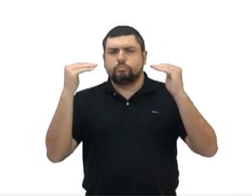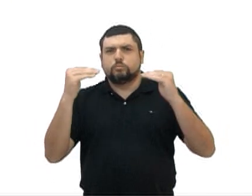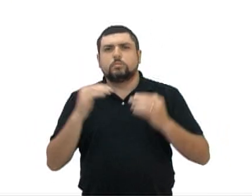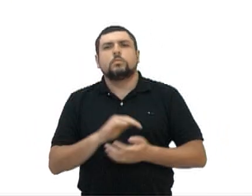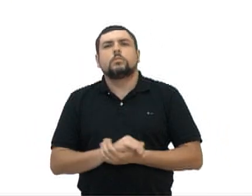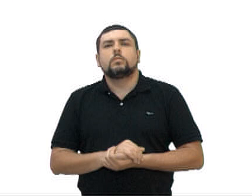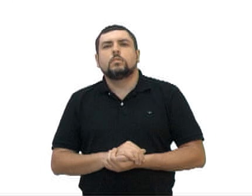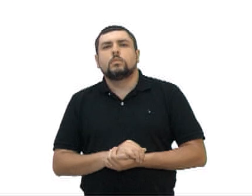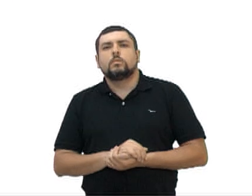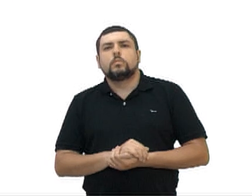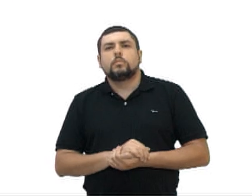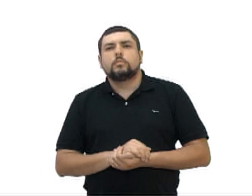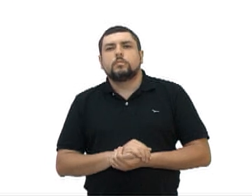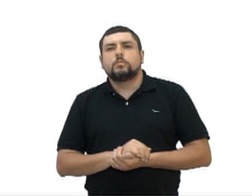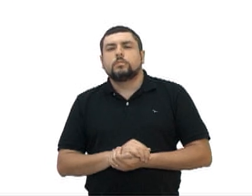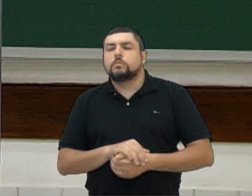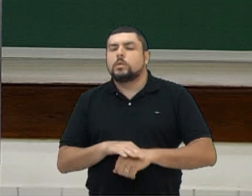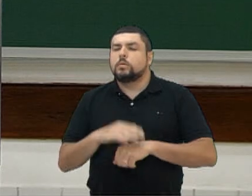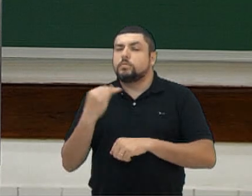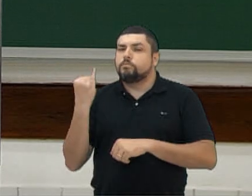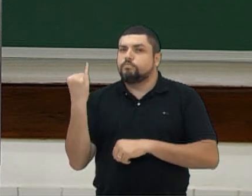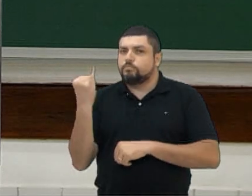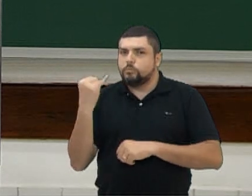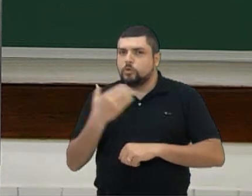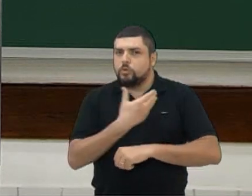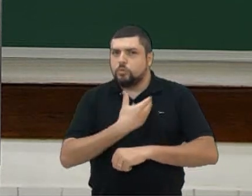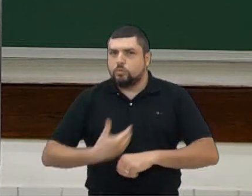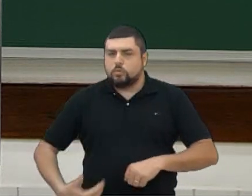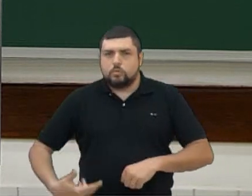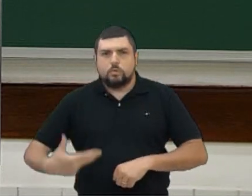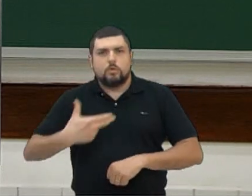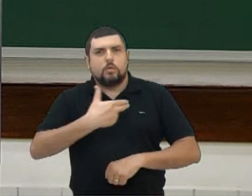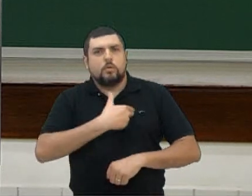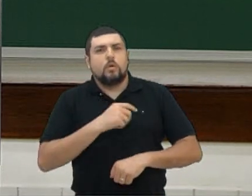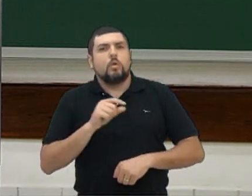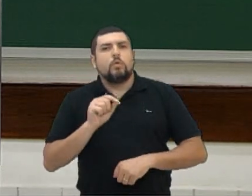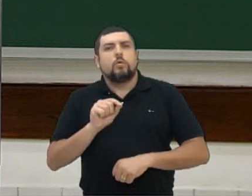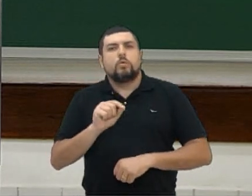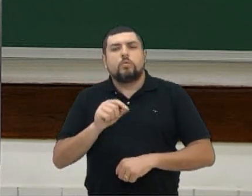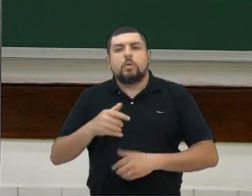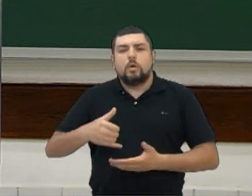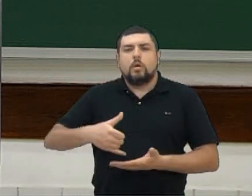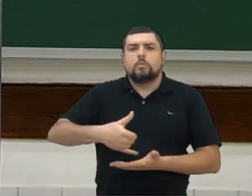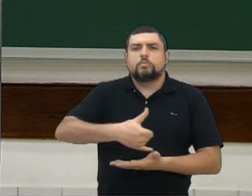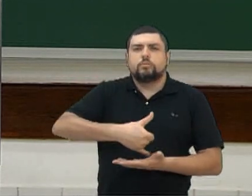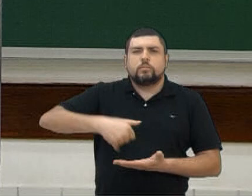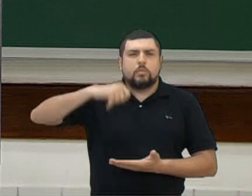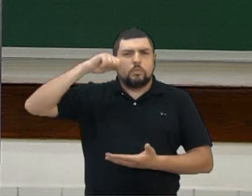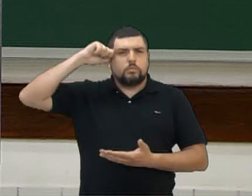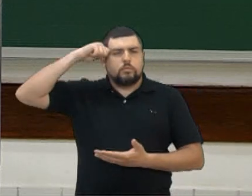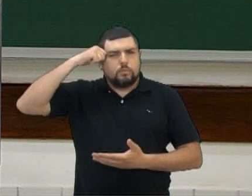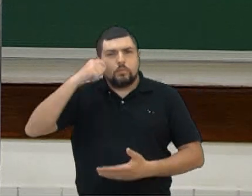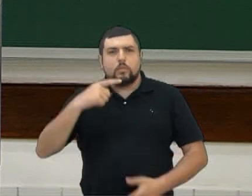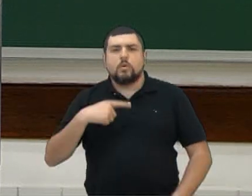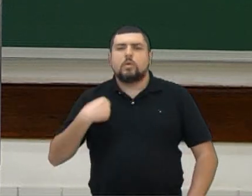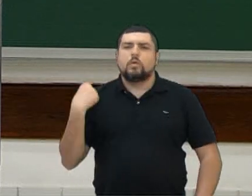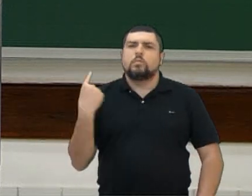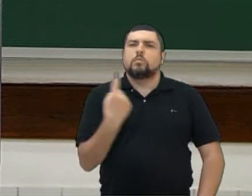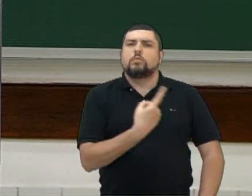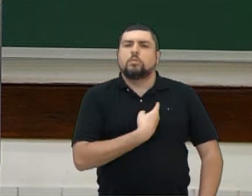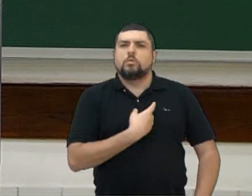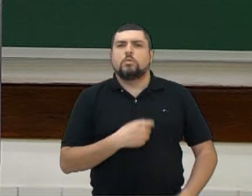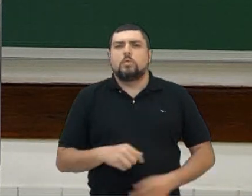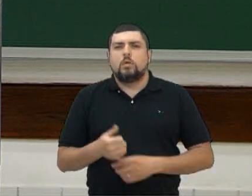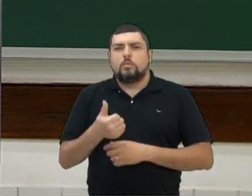Um dos fatos mais importantes do governo Vargas é a chamada campanha O Petróleo é Nosso, que vai resultar em 1953